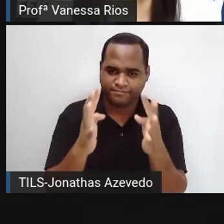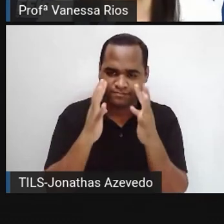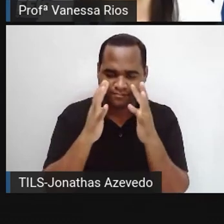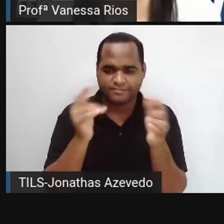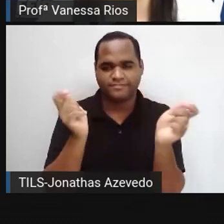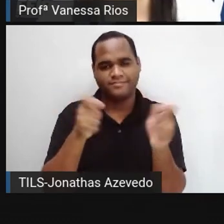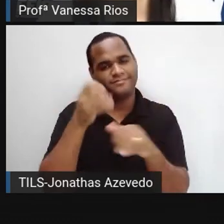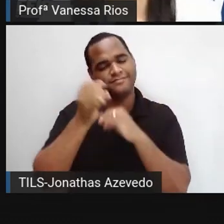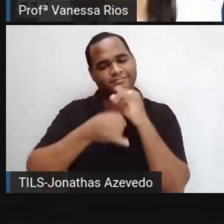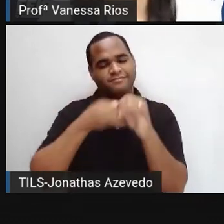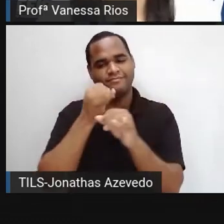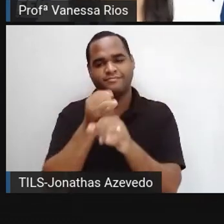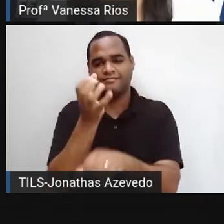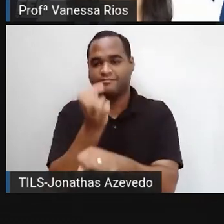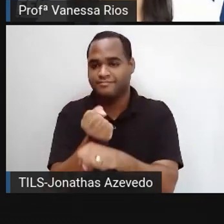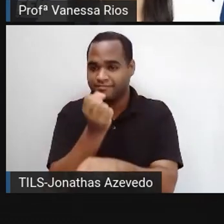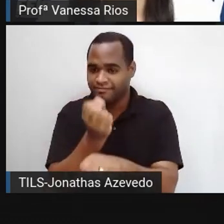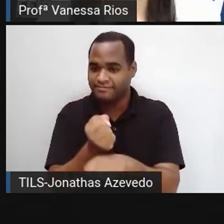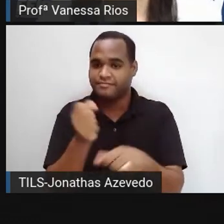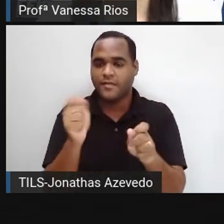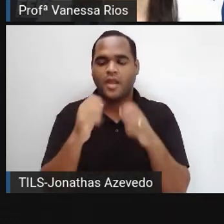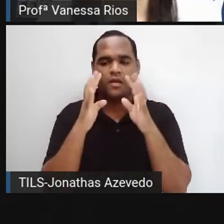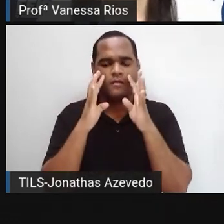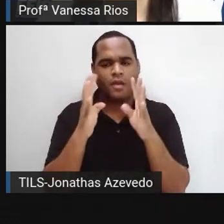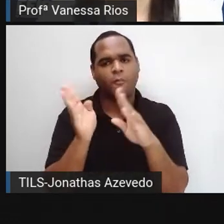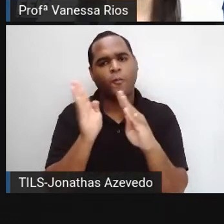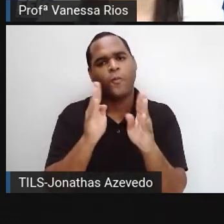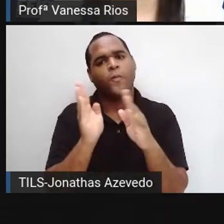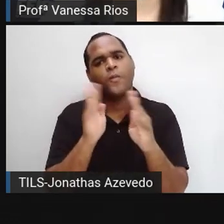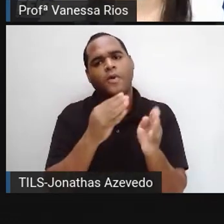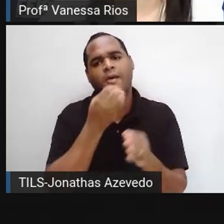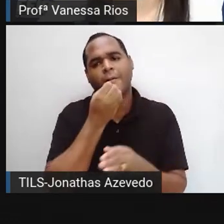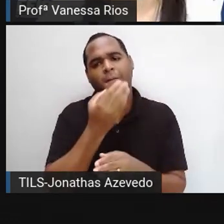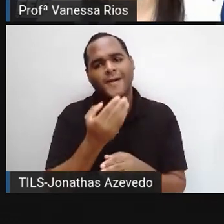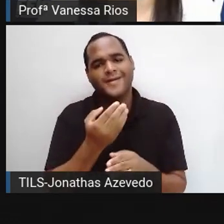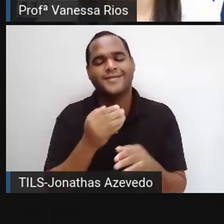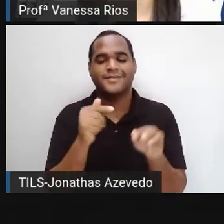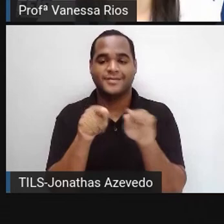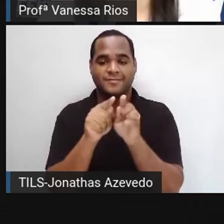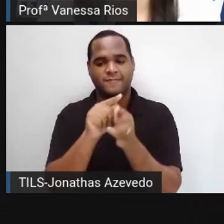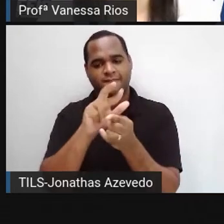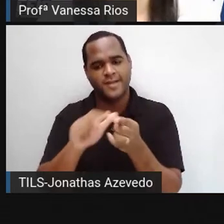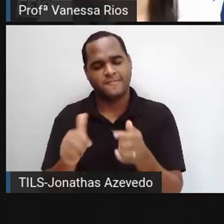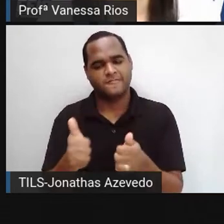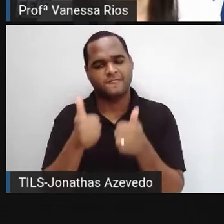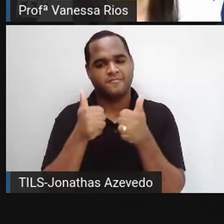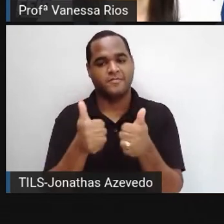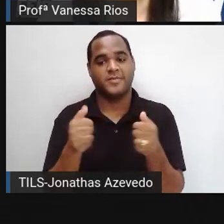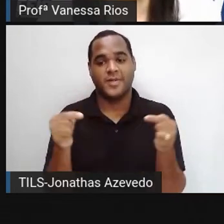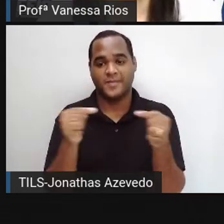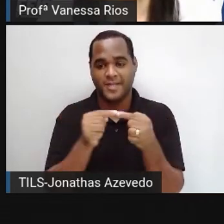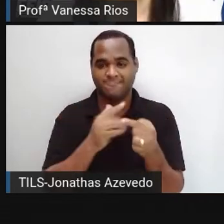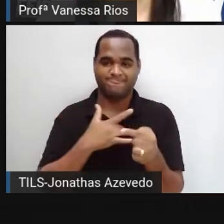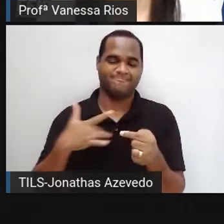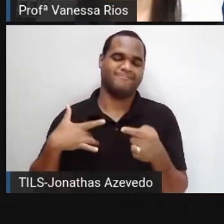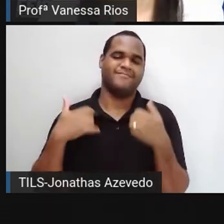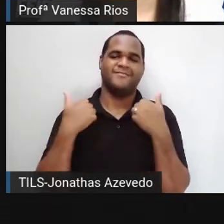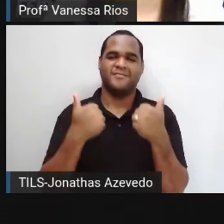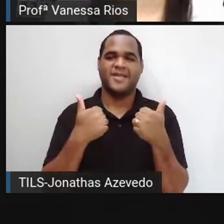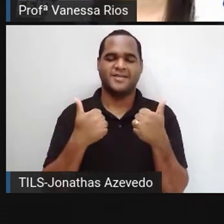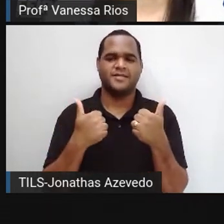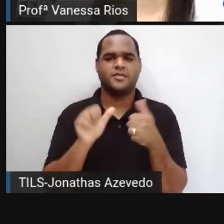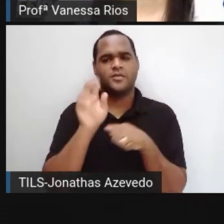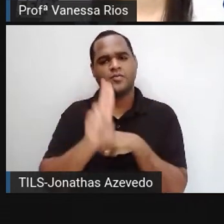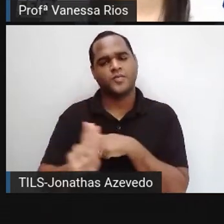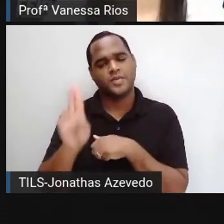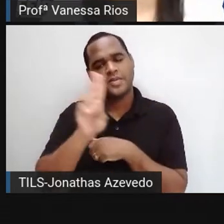de bom, né? Que vai nos proporcionar aí diversos benefícios, inclusive benefícios para a nossa saúde. Então,